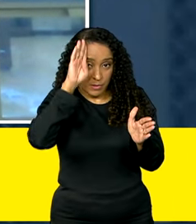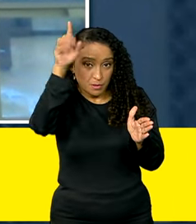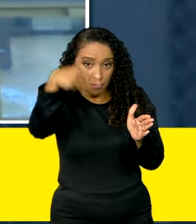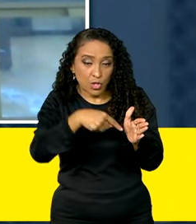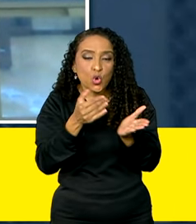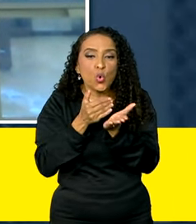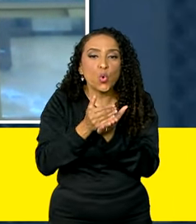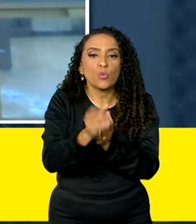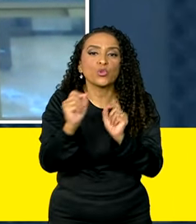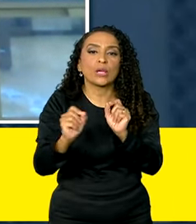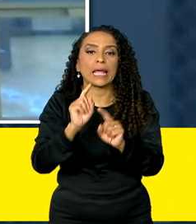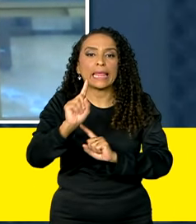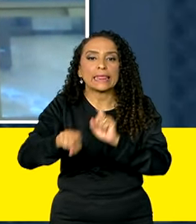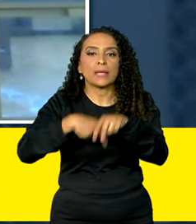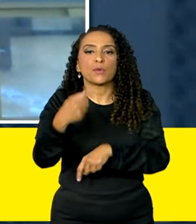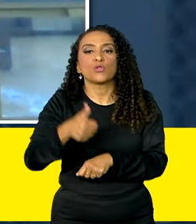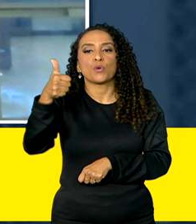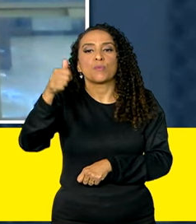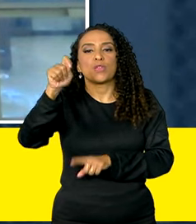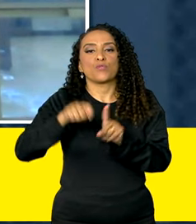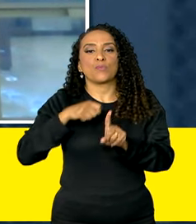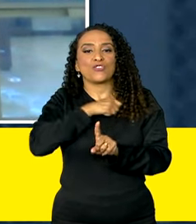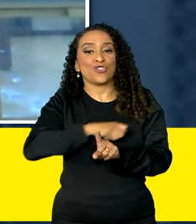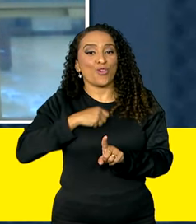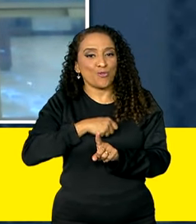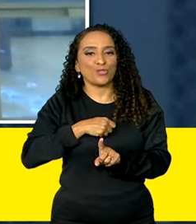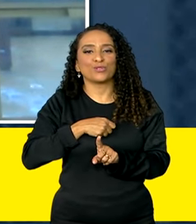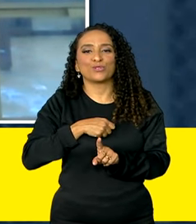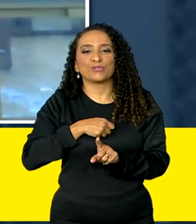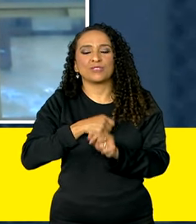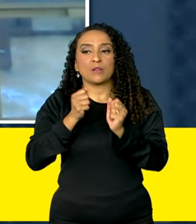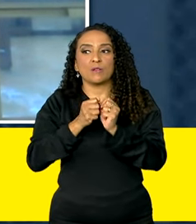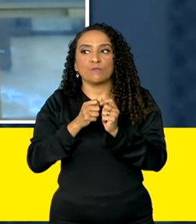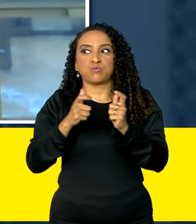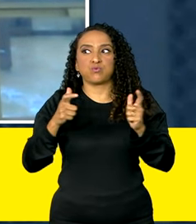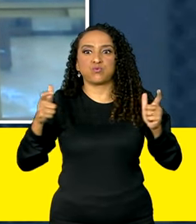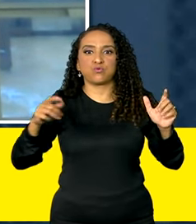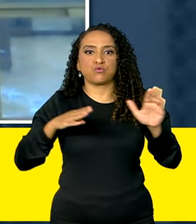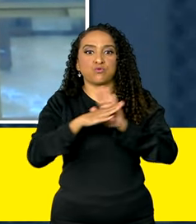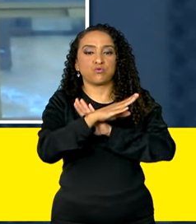começaram principalmente depois de 1º de agosto. Eles cresceram